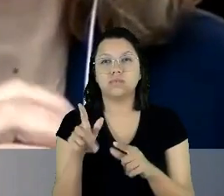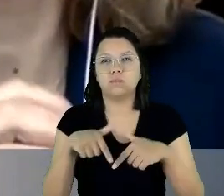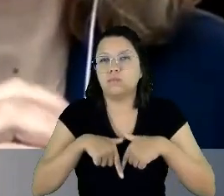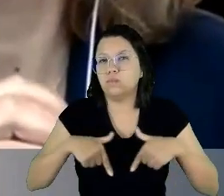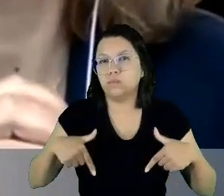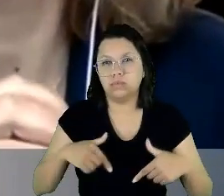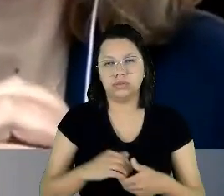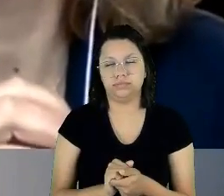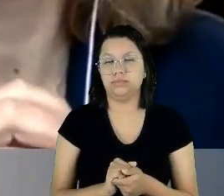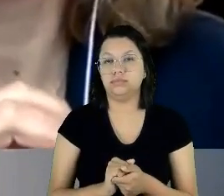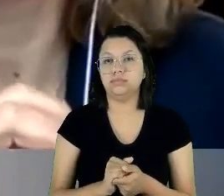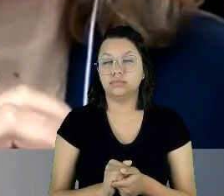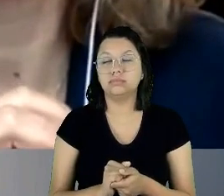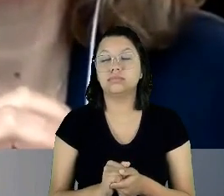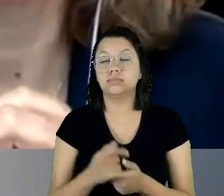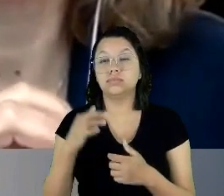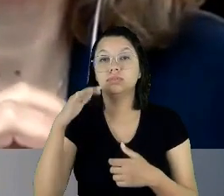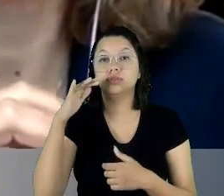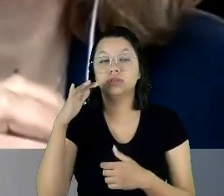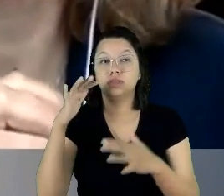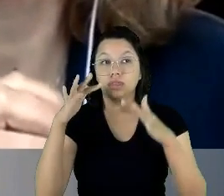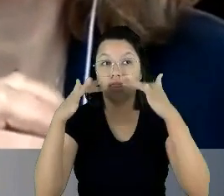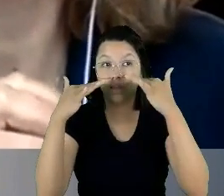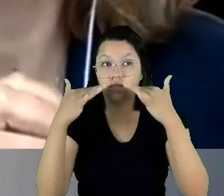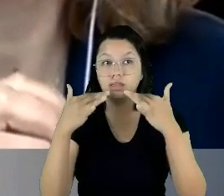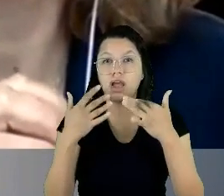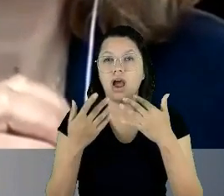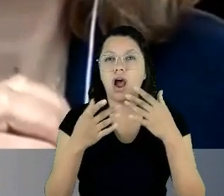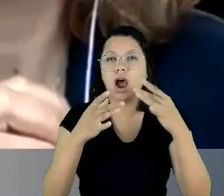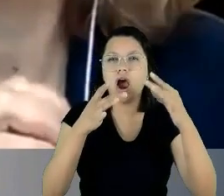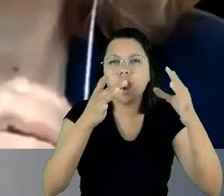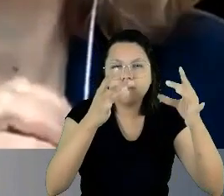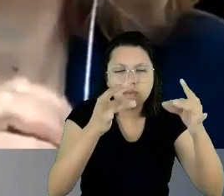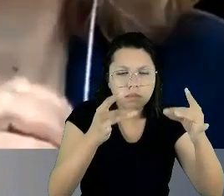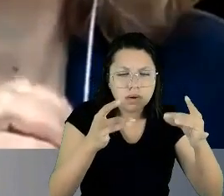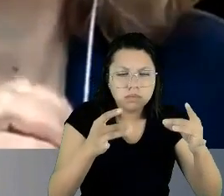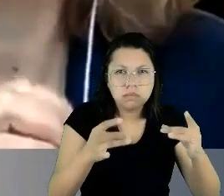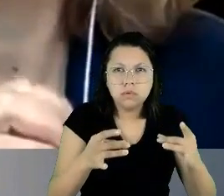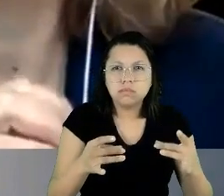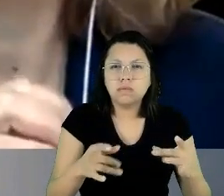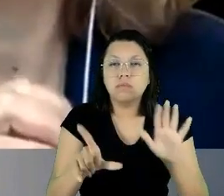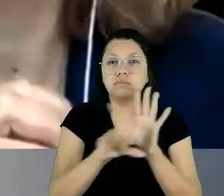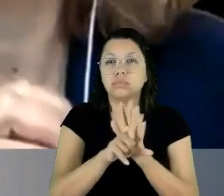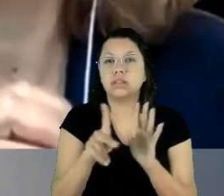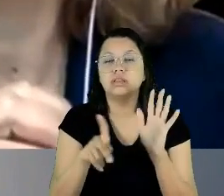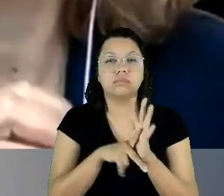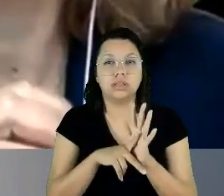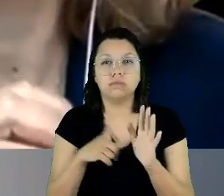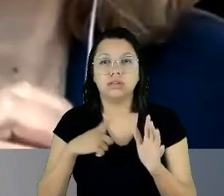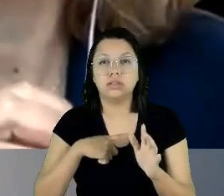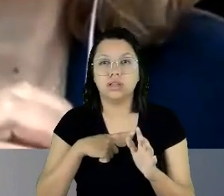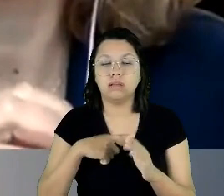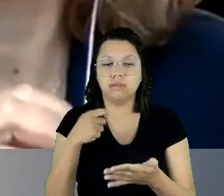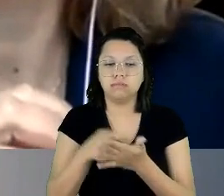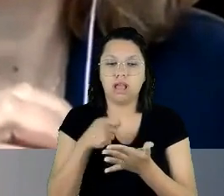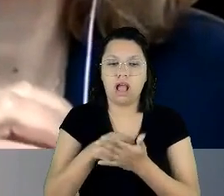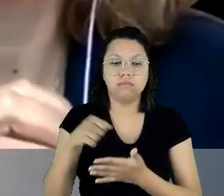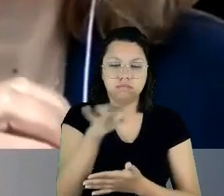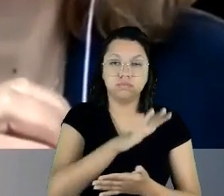aqui. É muito interessante quando se destrincha uma lei penal que tem uma aura de aplicação